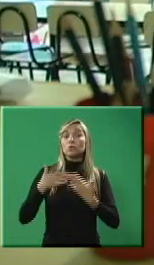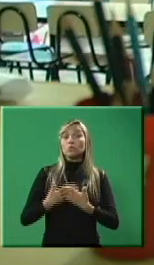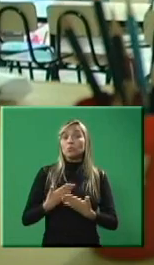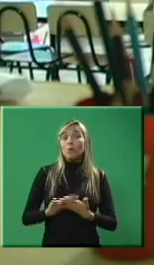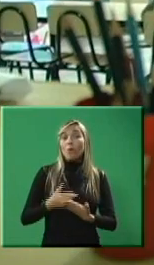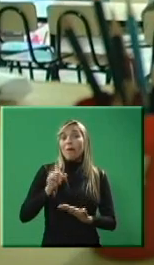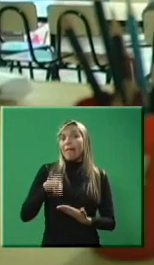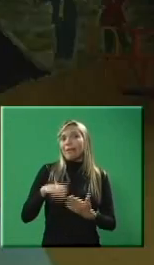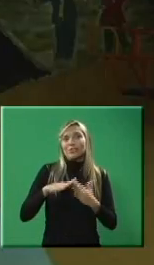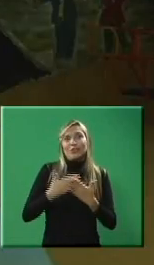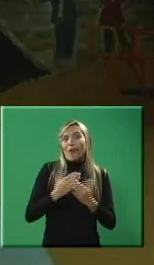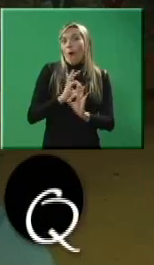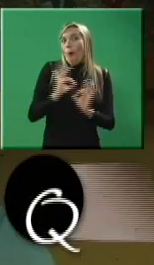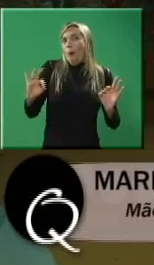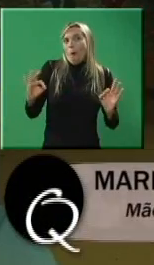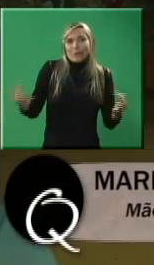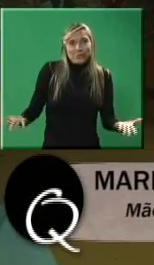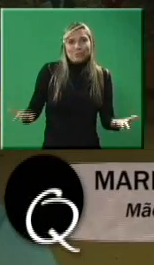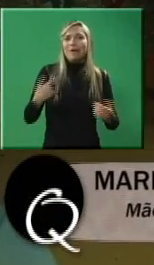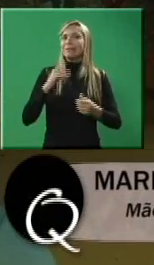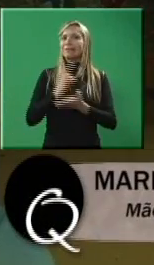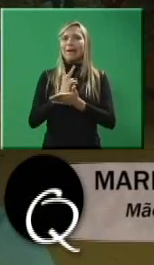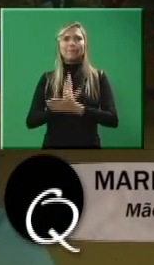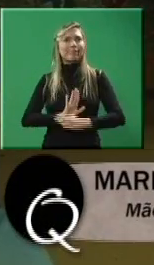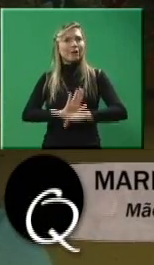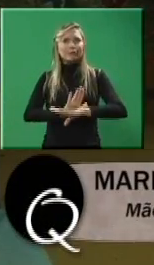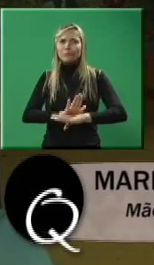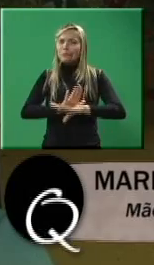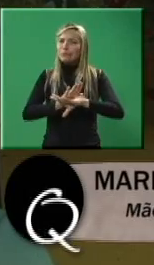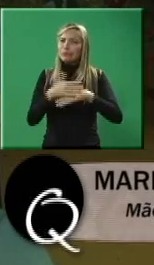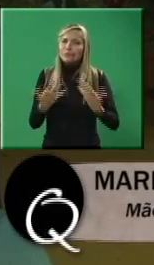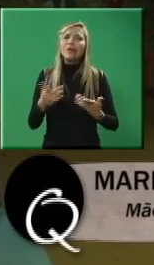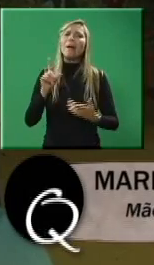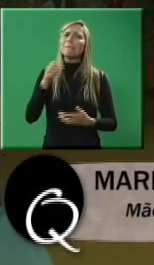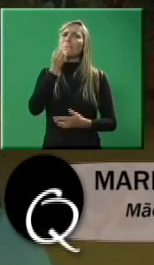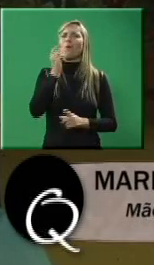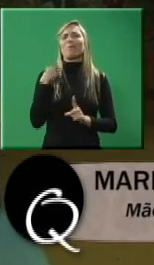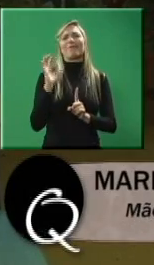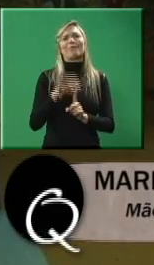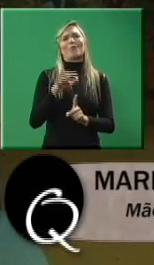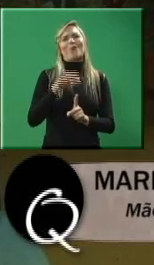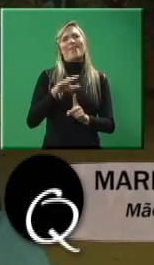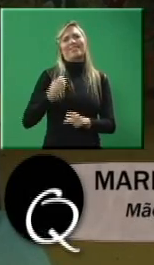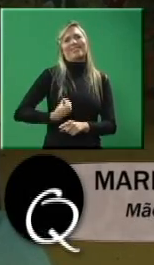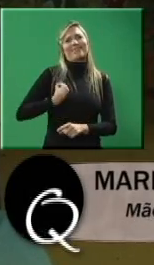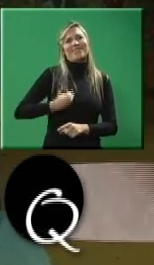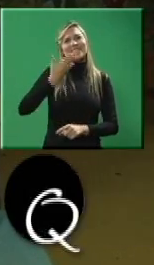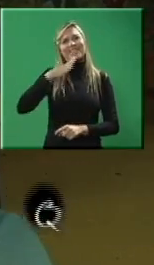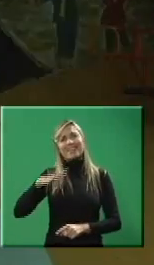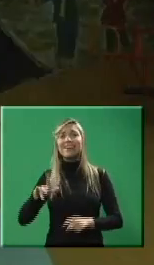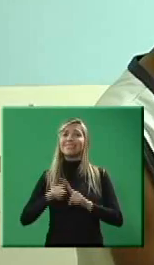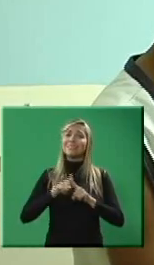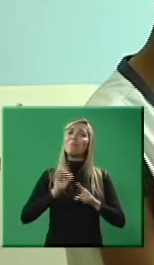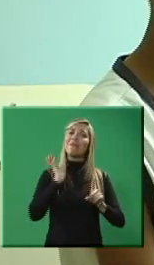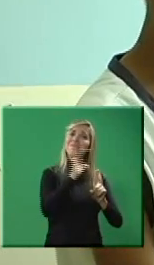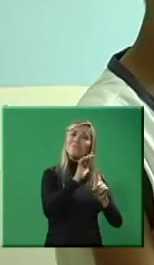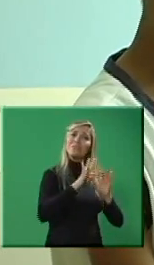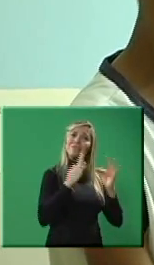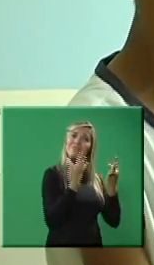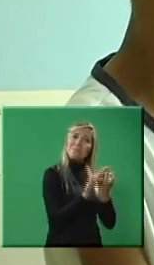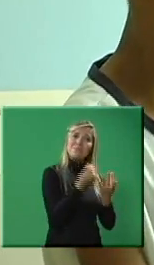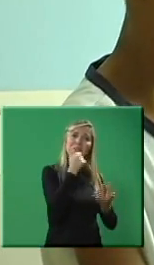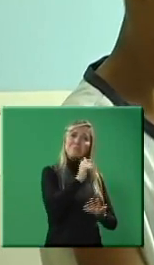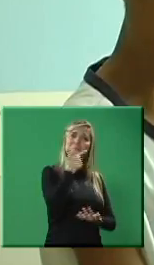E a escola é uma escola ótima que dá total assistência, então isso influi na vida tanto da criança quanto